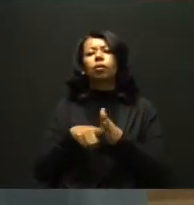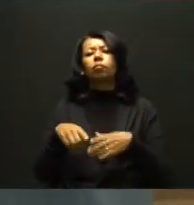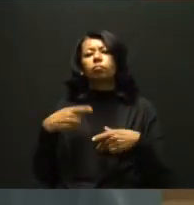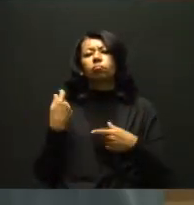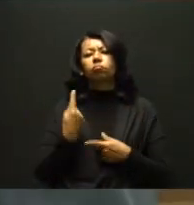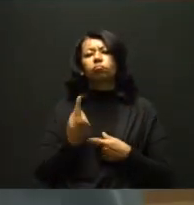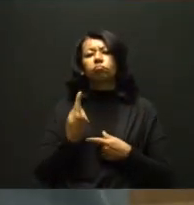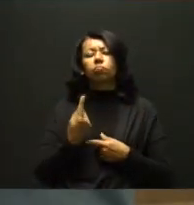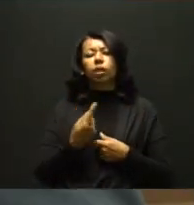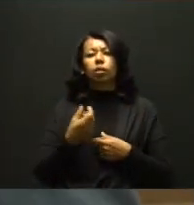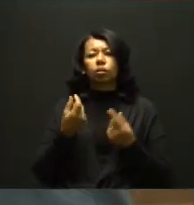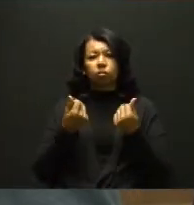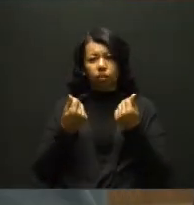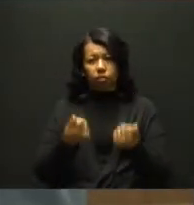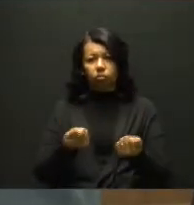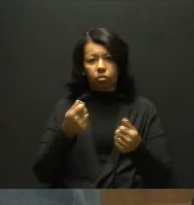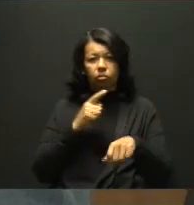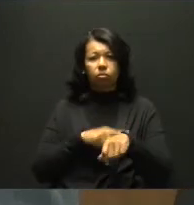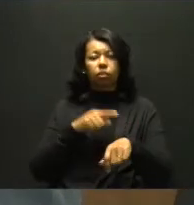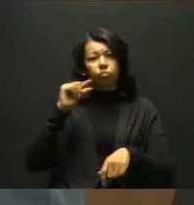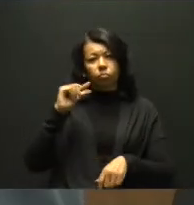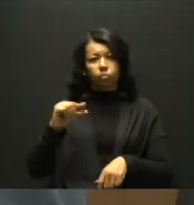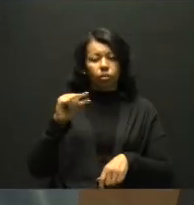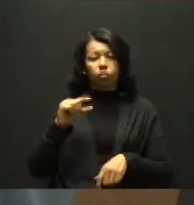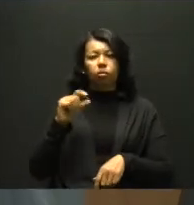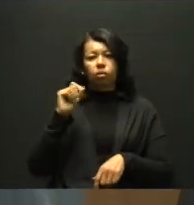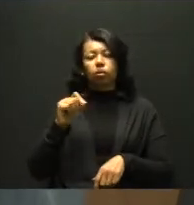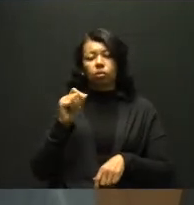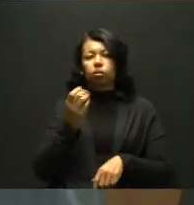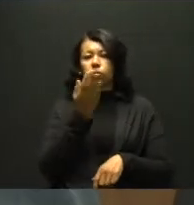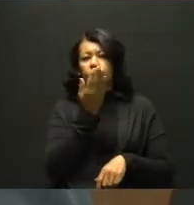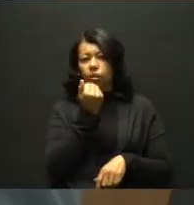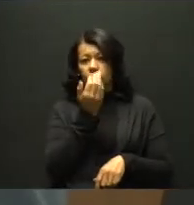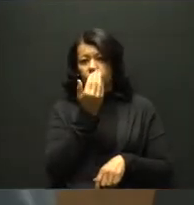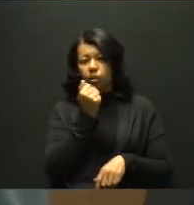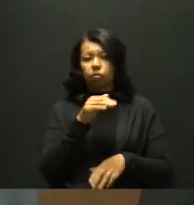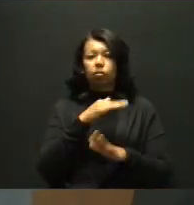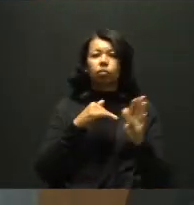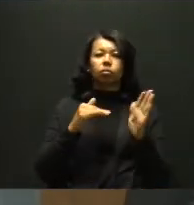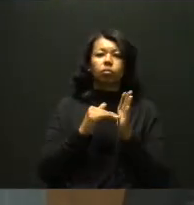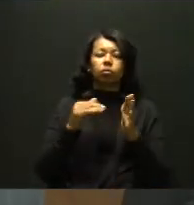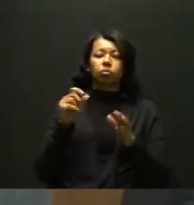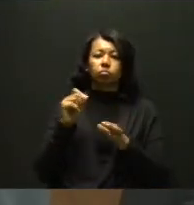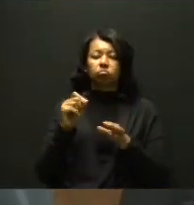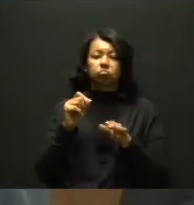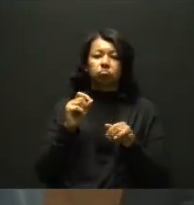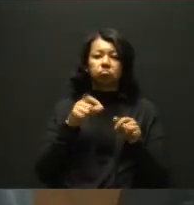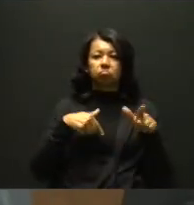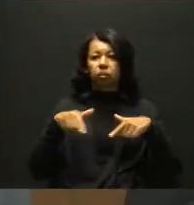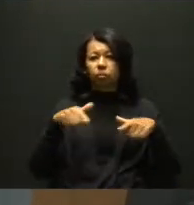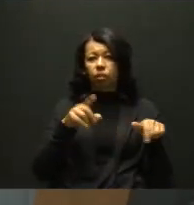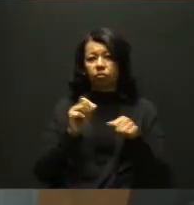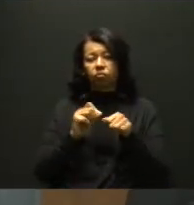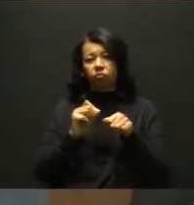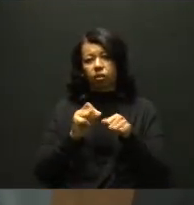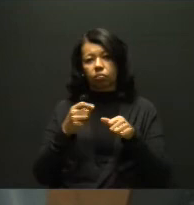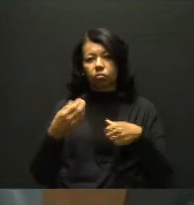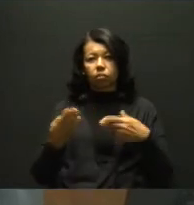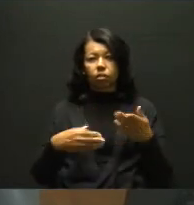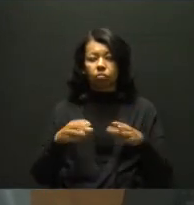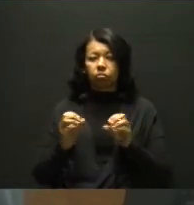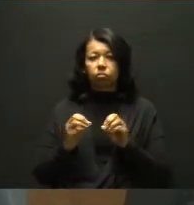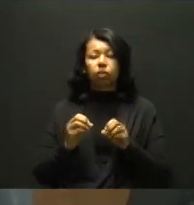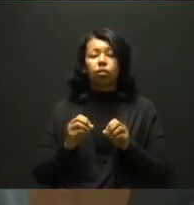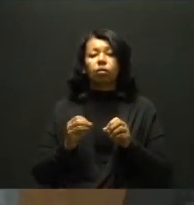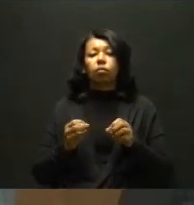justamente esses valores no período pequeno e se esses alimentos se toda essa manipulação pelos funcionários ora demitido